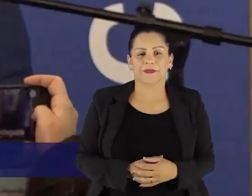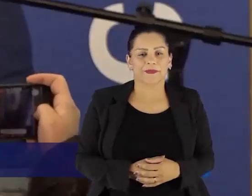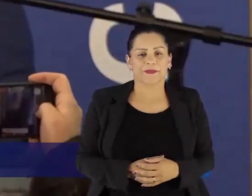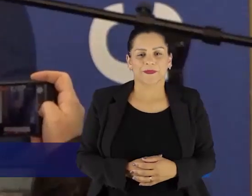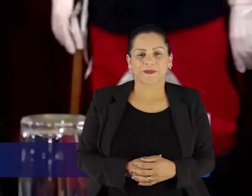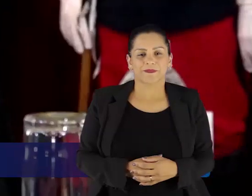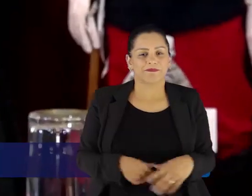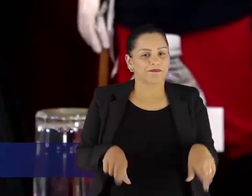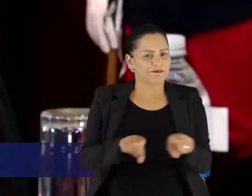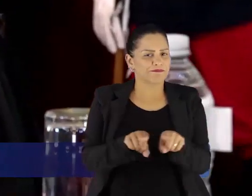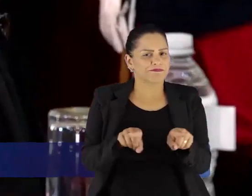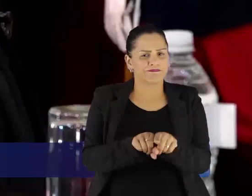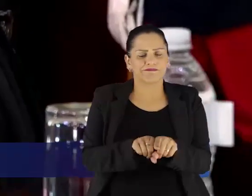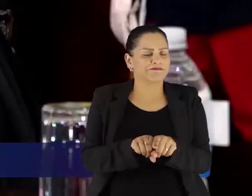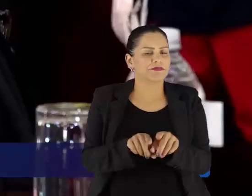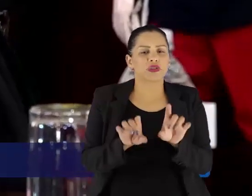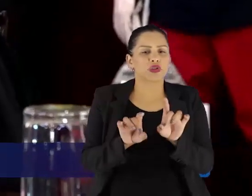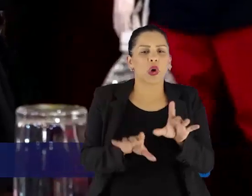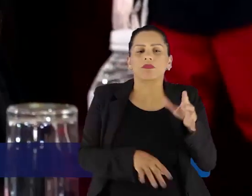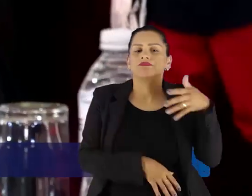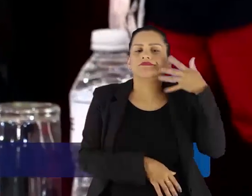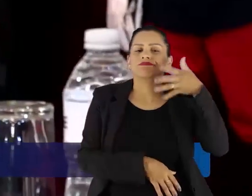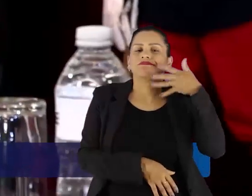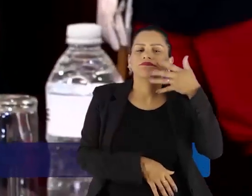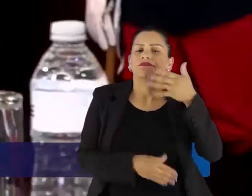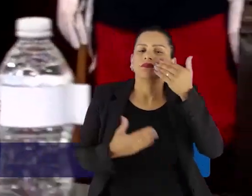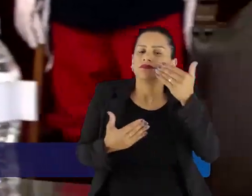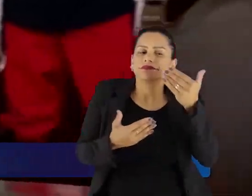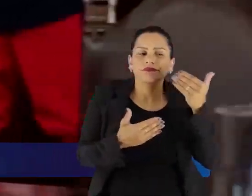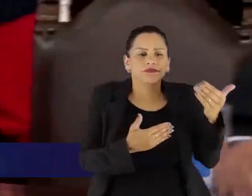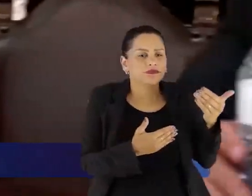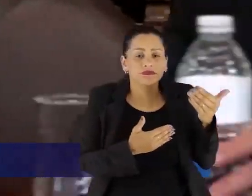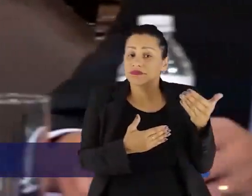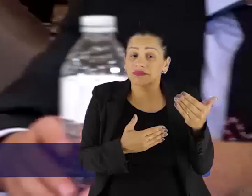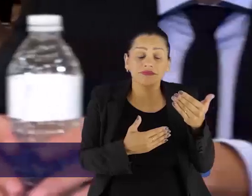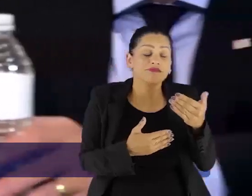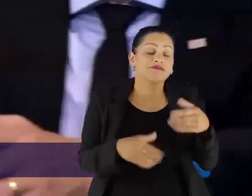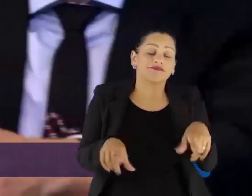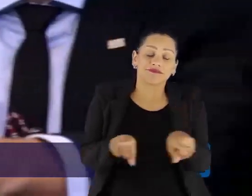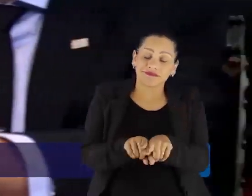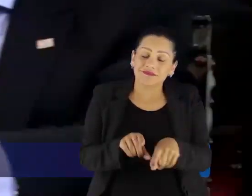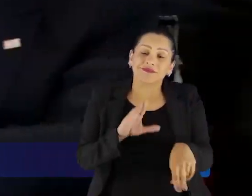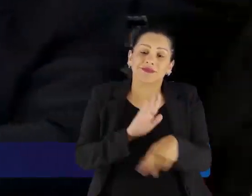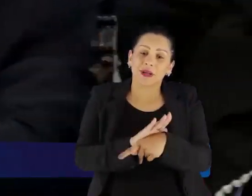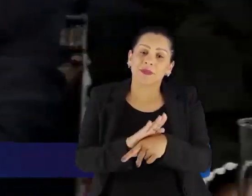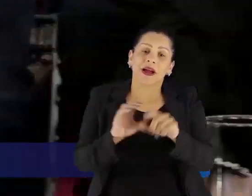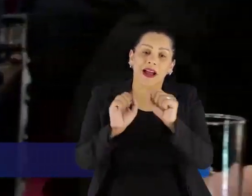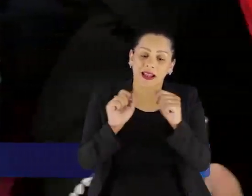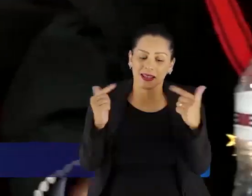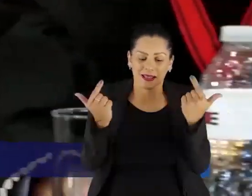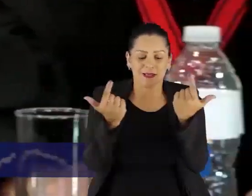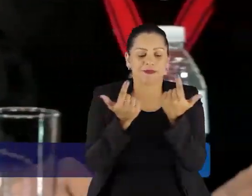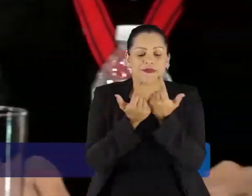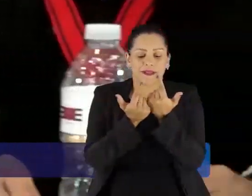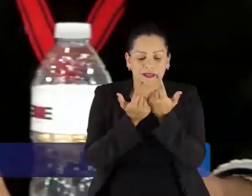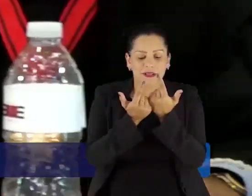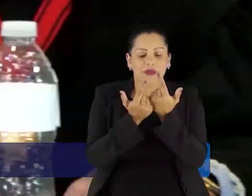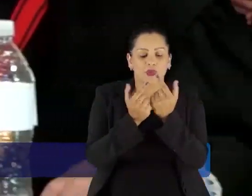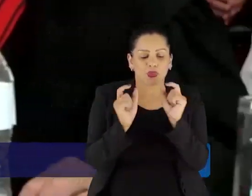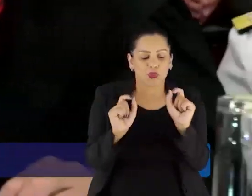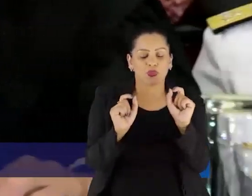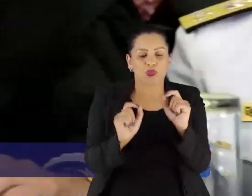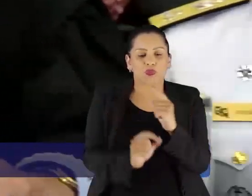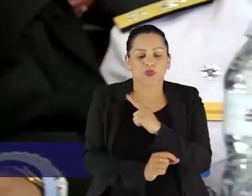muito mais uma palavra de Gratidão da Assembleia Legislativa de São Paulo pelos